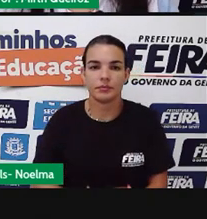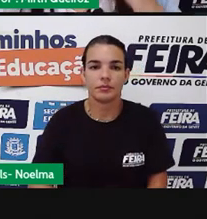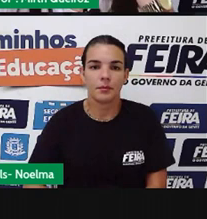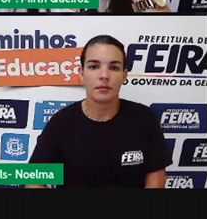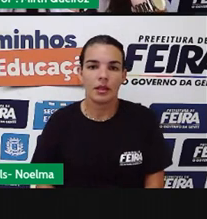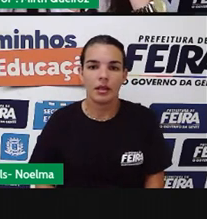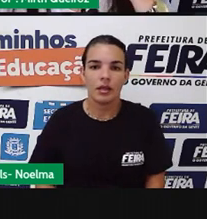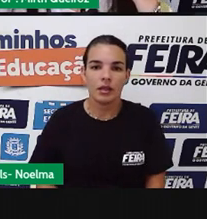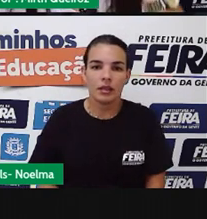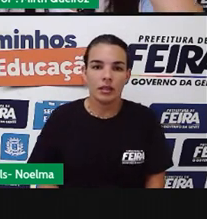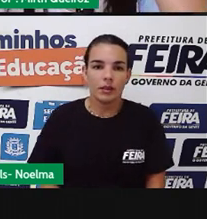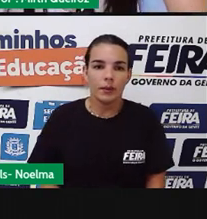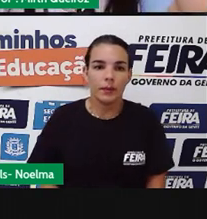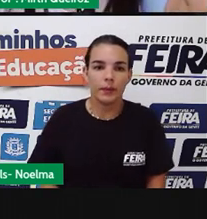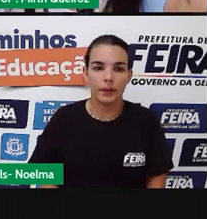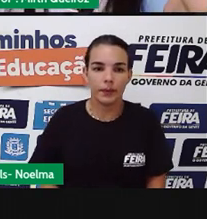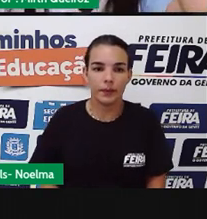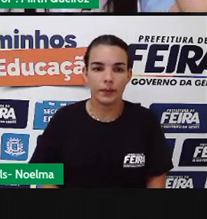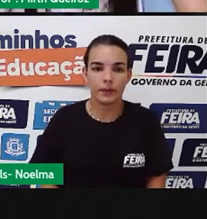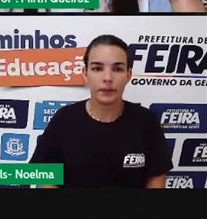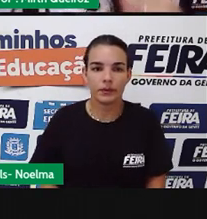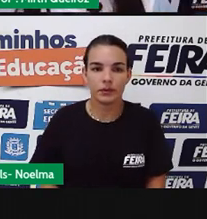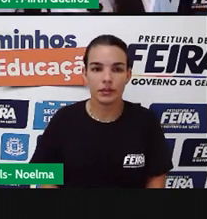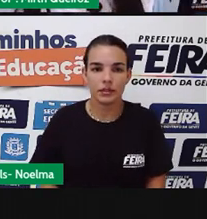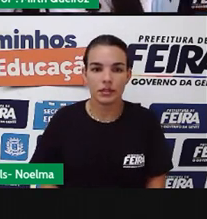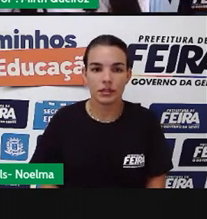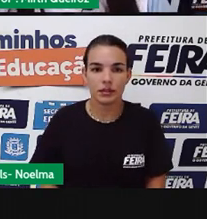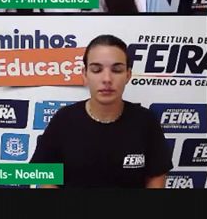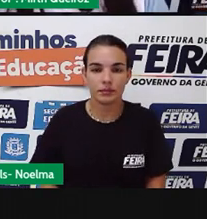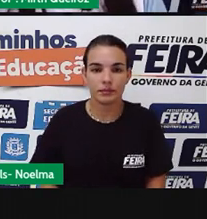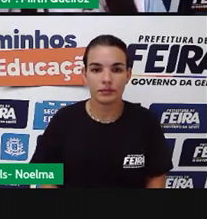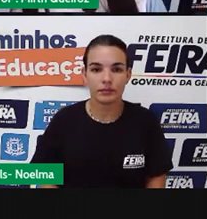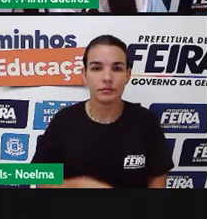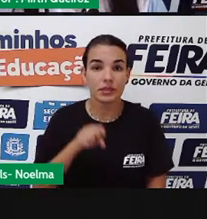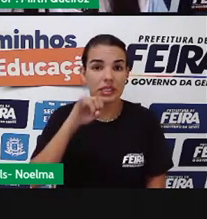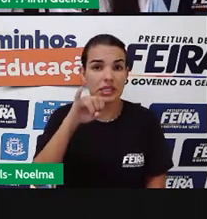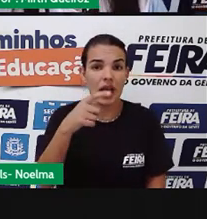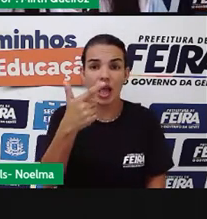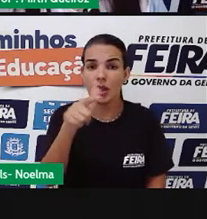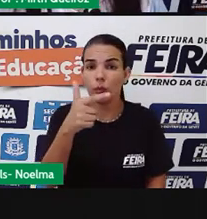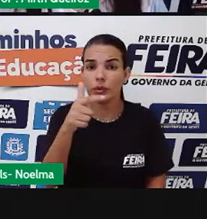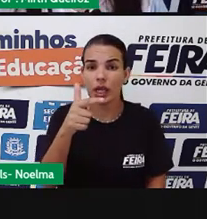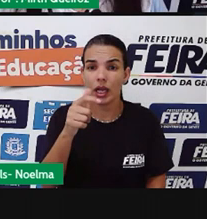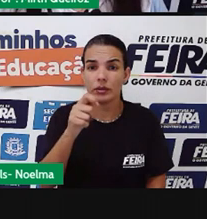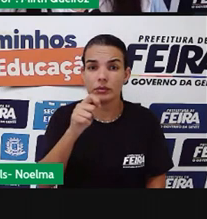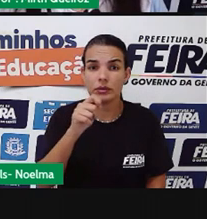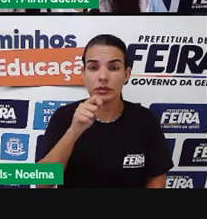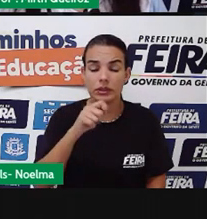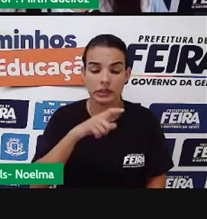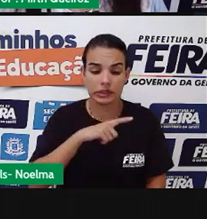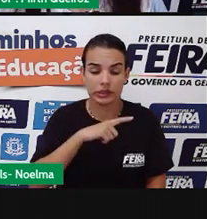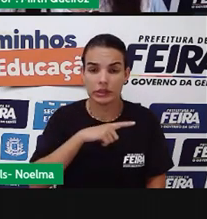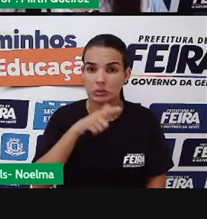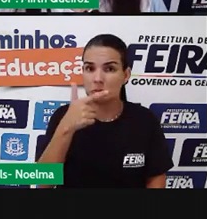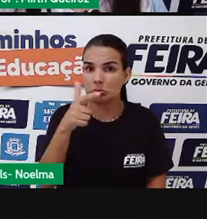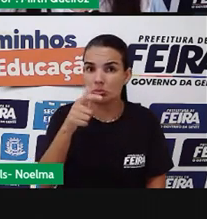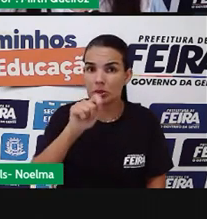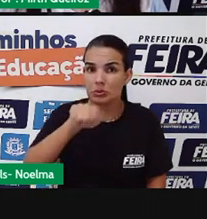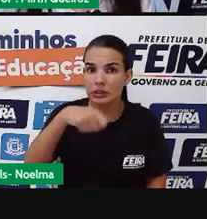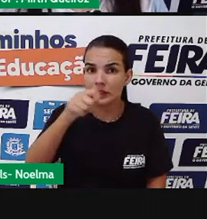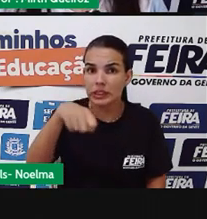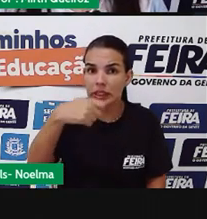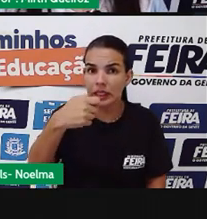E se não existisse os sinais de pontuação, o que, que aconteceria? Veja um trecho de um texto do qual